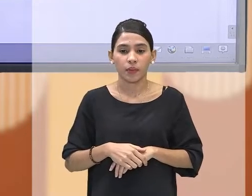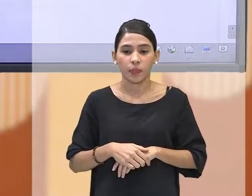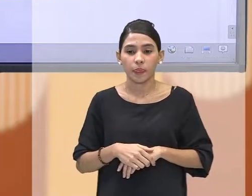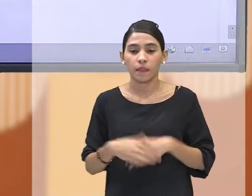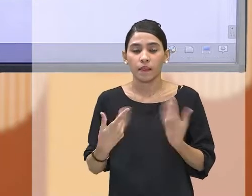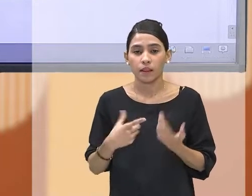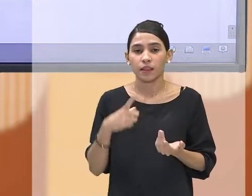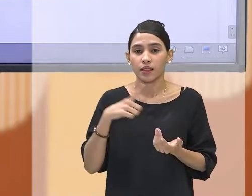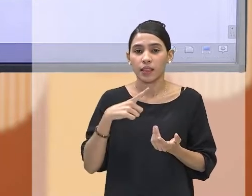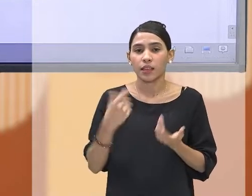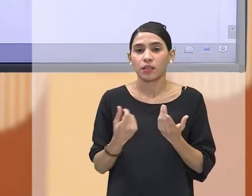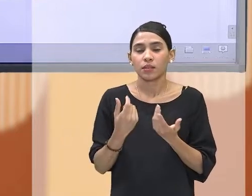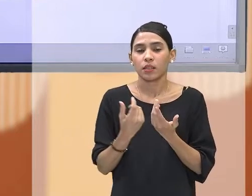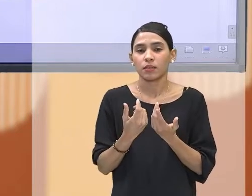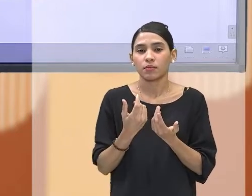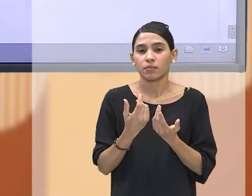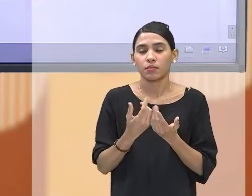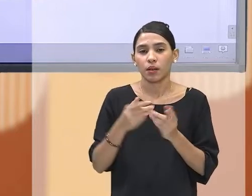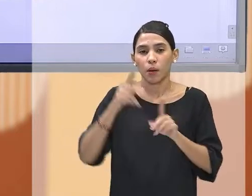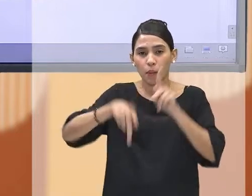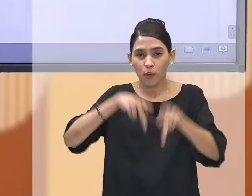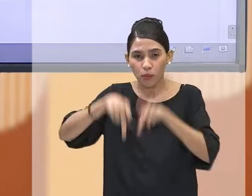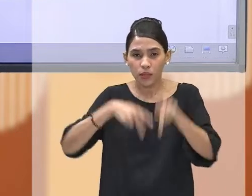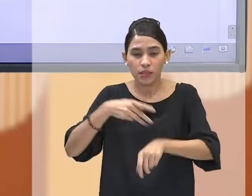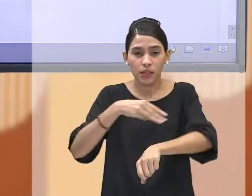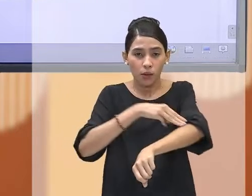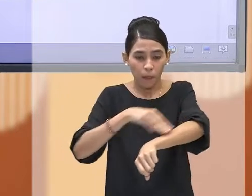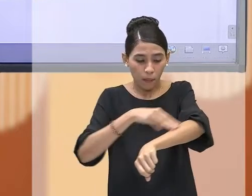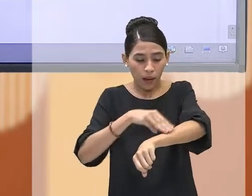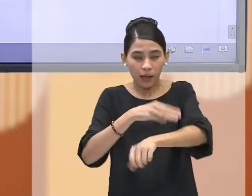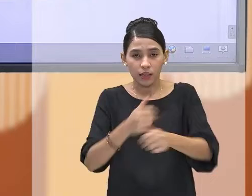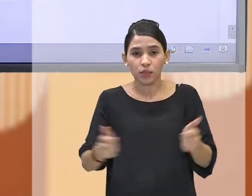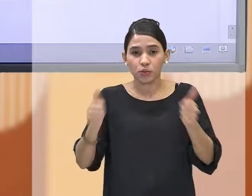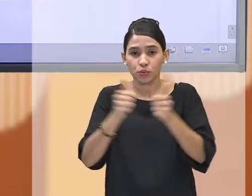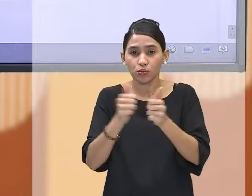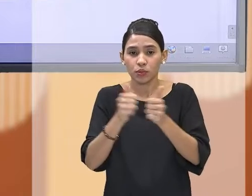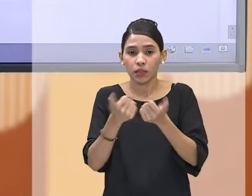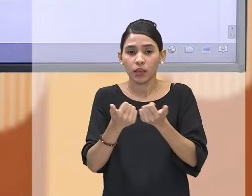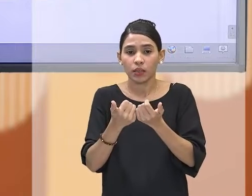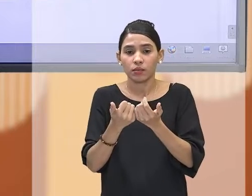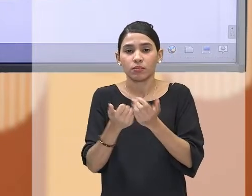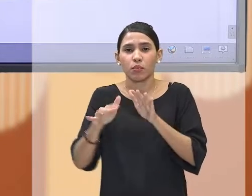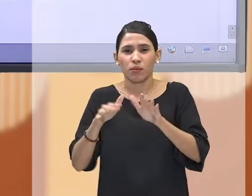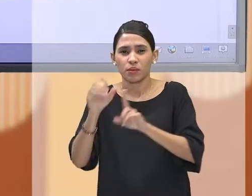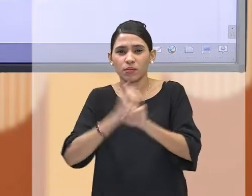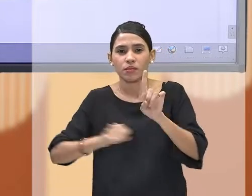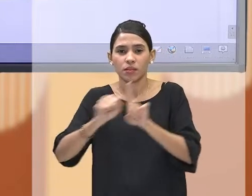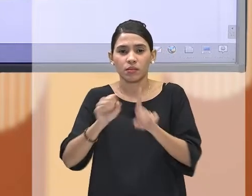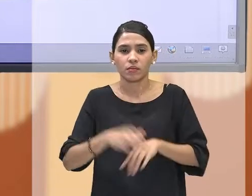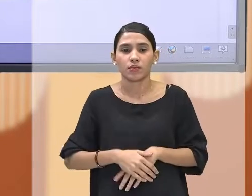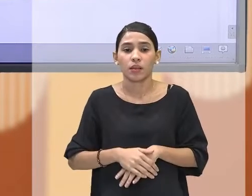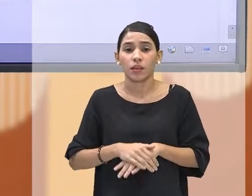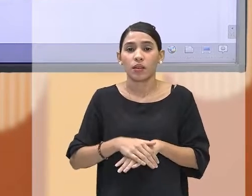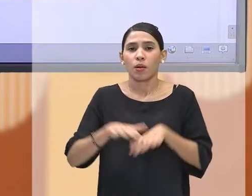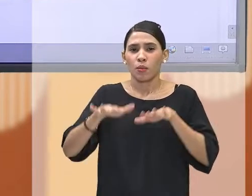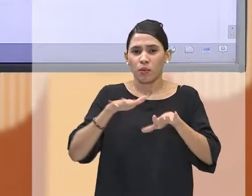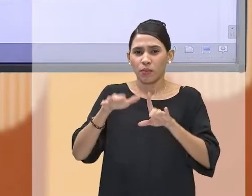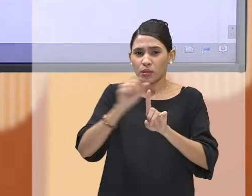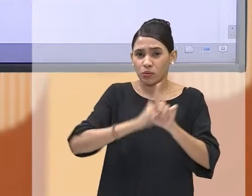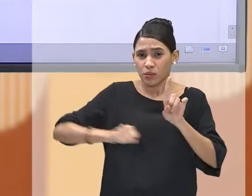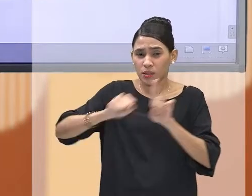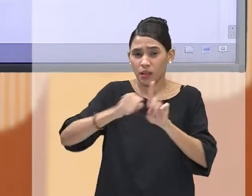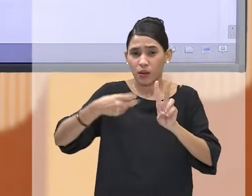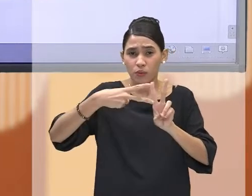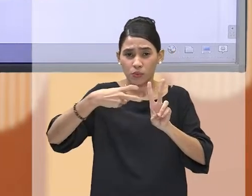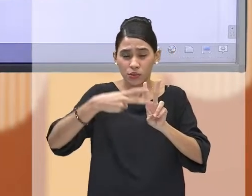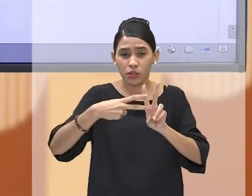tomam posse desses resultados da população parda para juntar ao seu movimento social. Já para os movimentos sociais indígenas, o